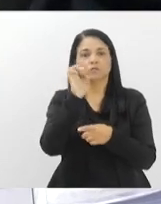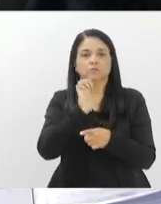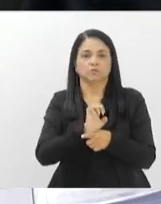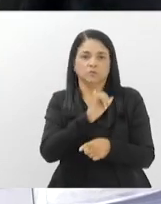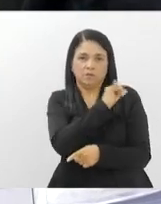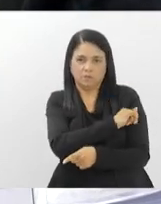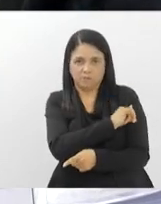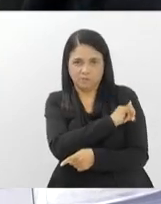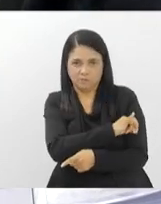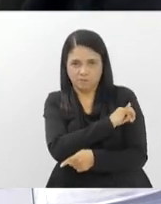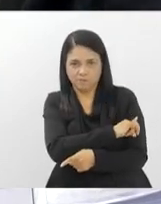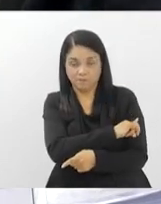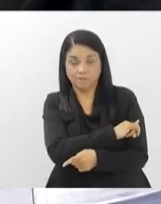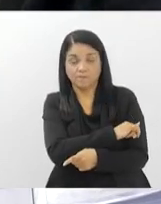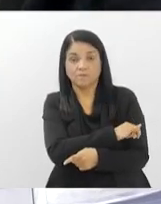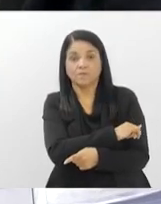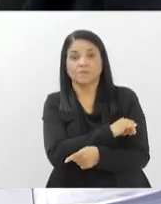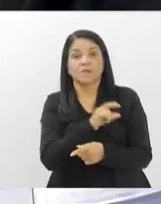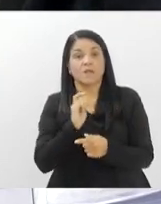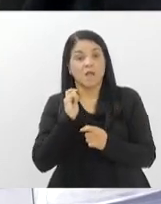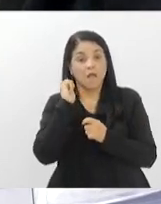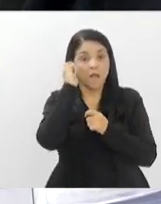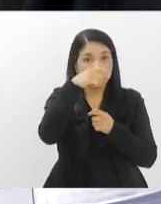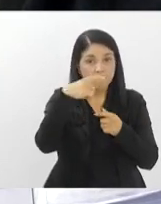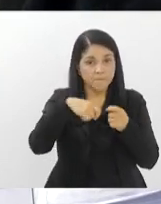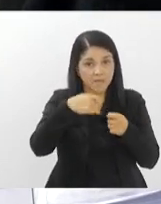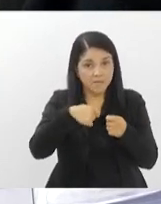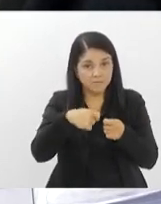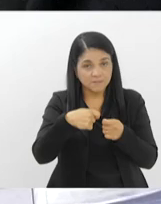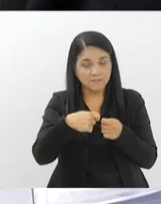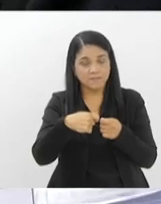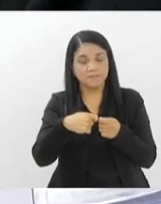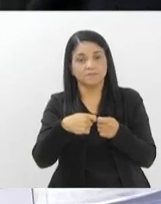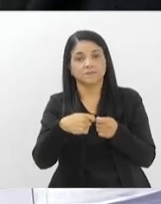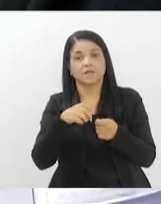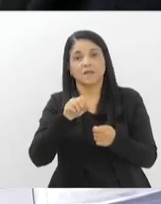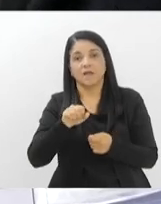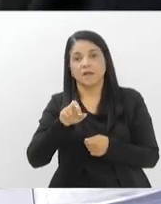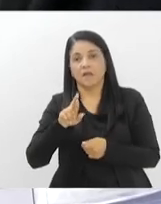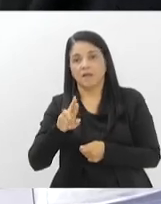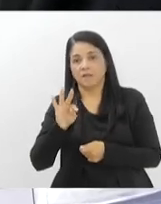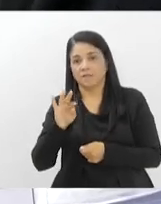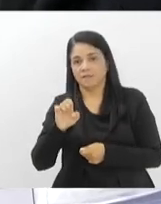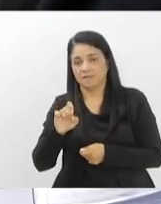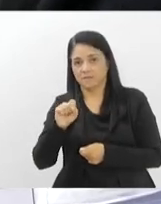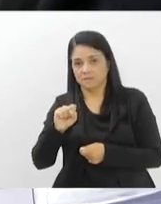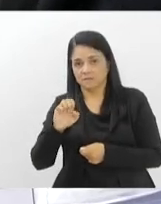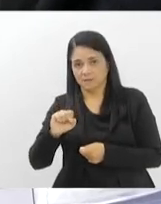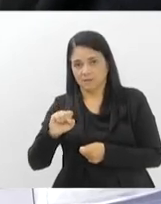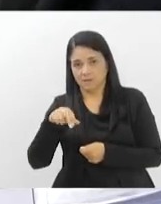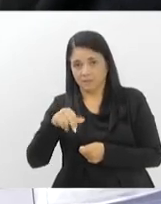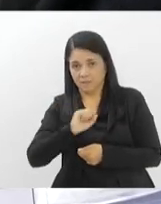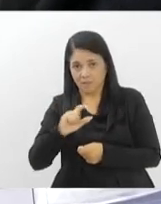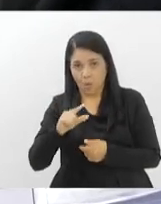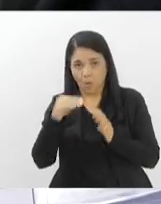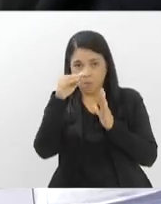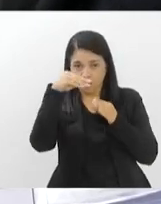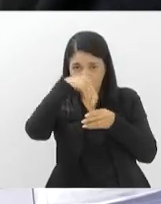Rio de Janeiro. E a pesca artesanal, dentro desse programa, ela visa